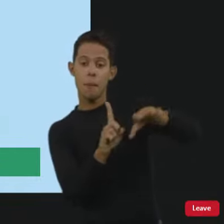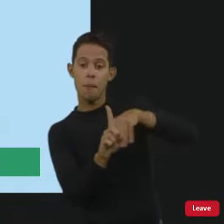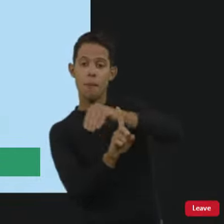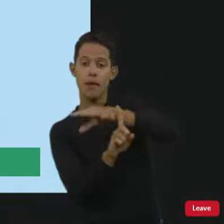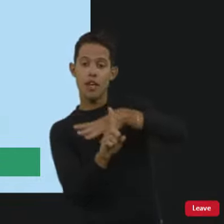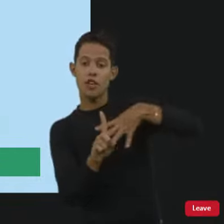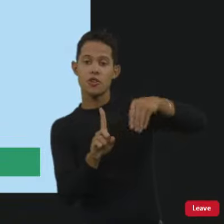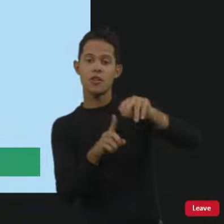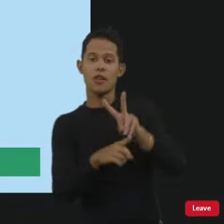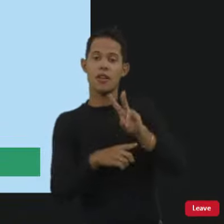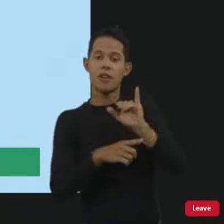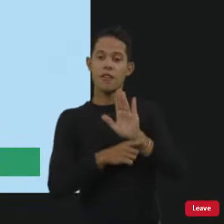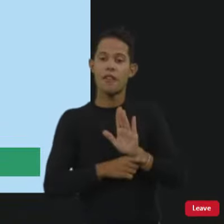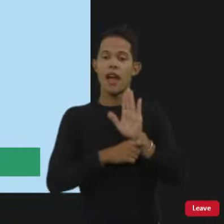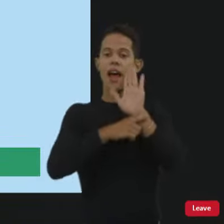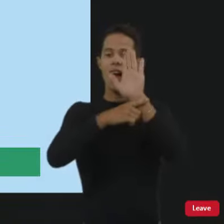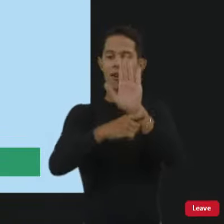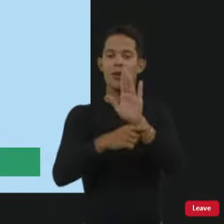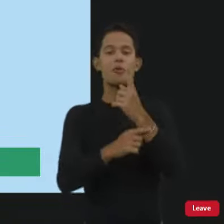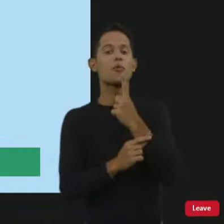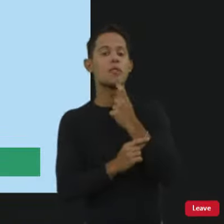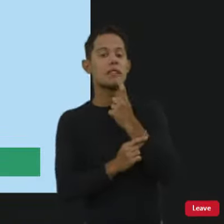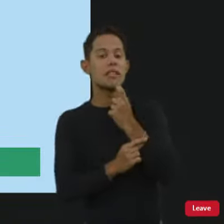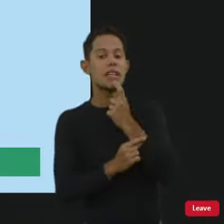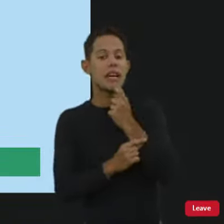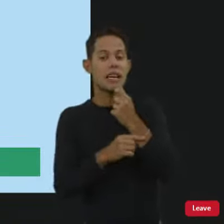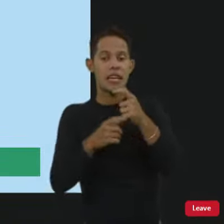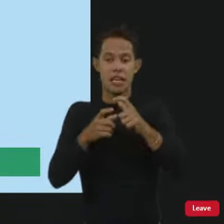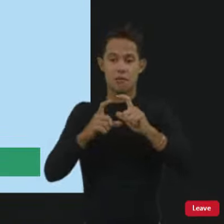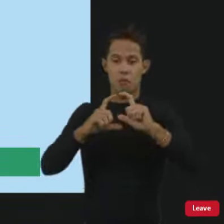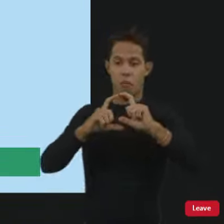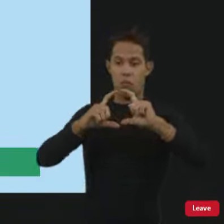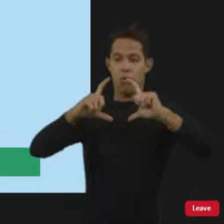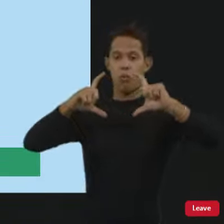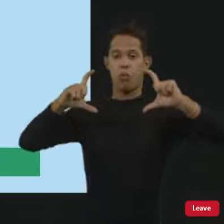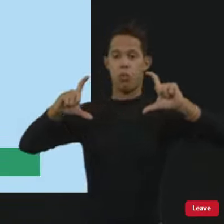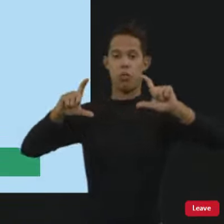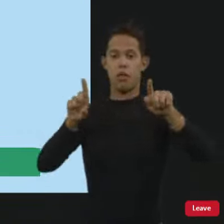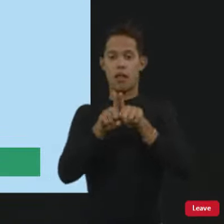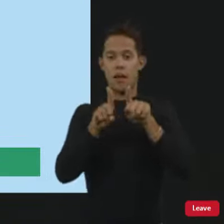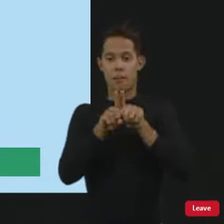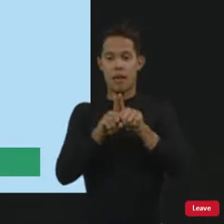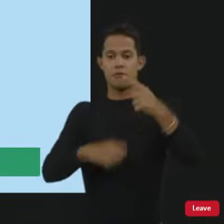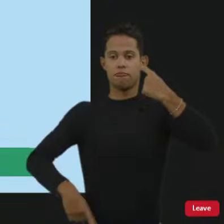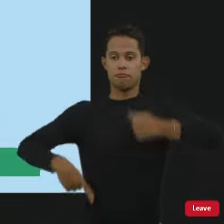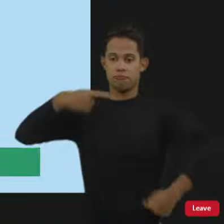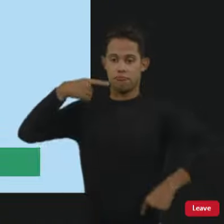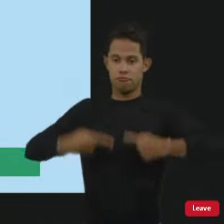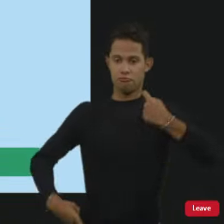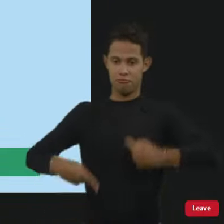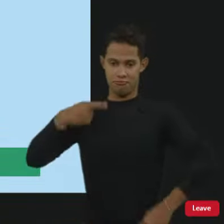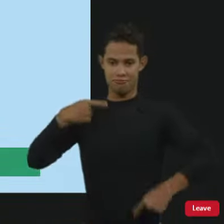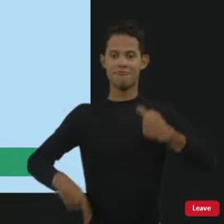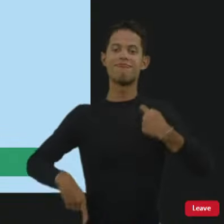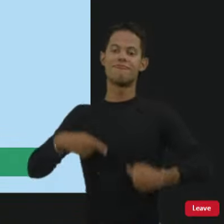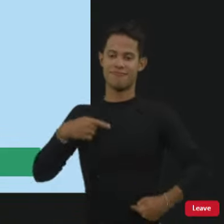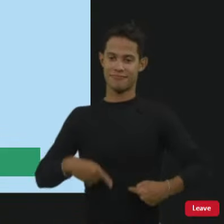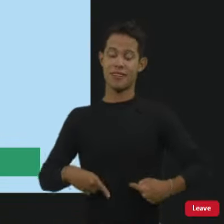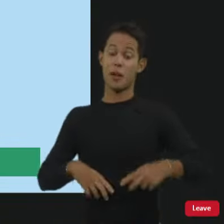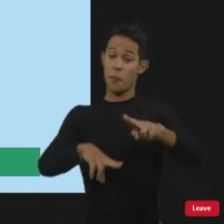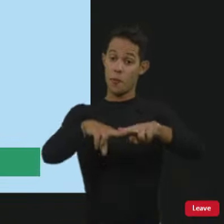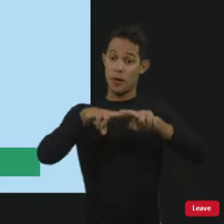vaso sanguíneo a ficar íntegro, dilatado ou contraído, né? E nesse